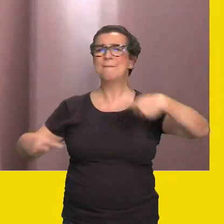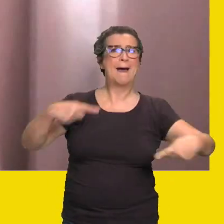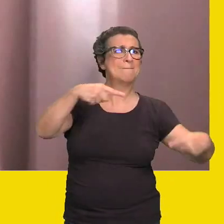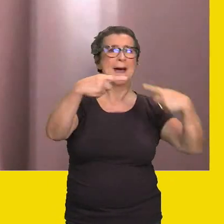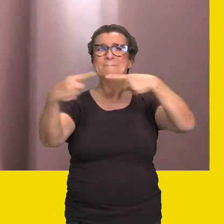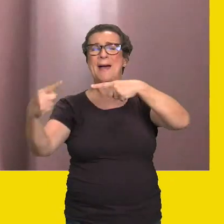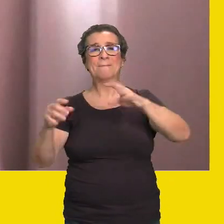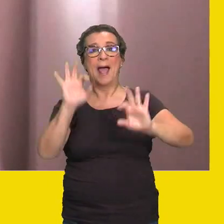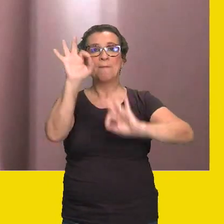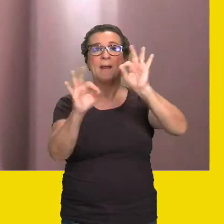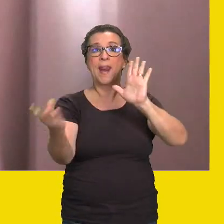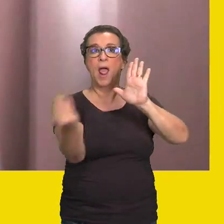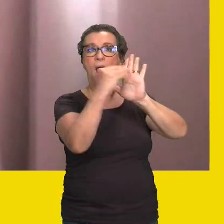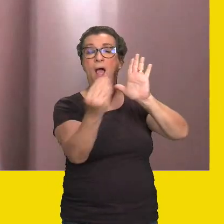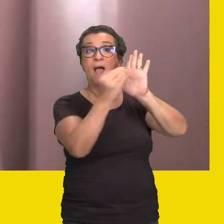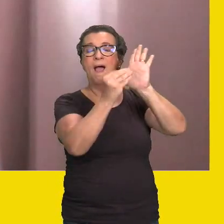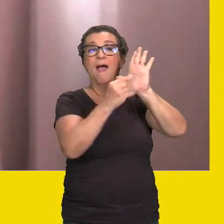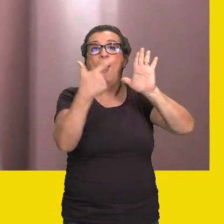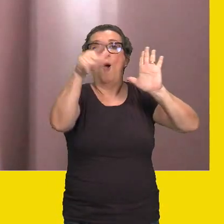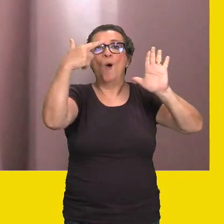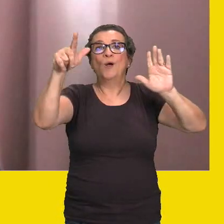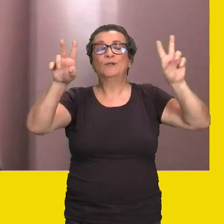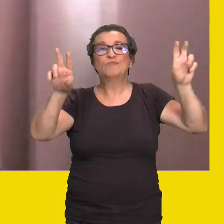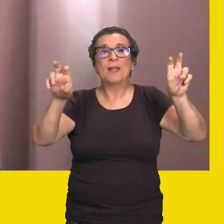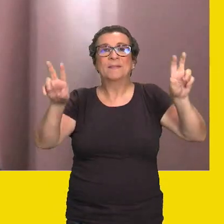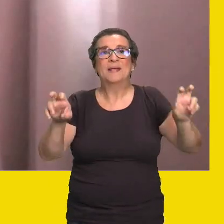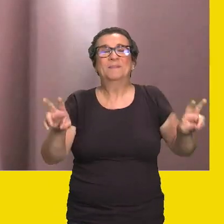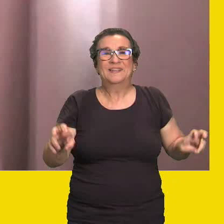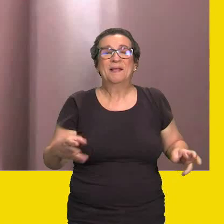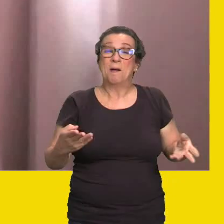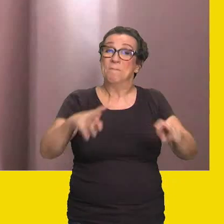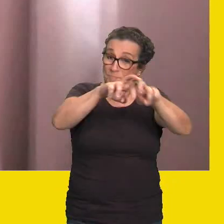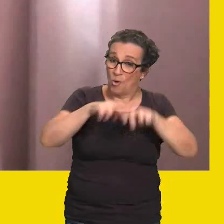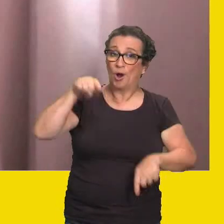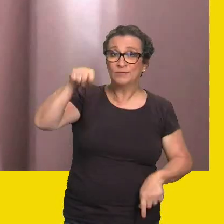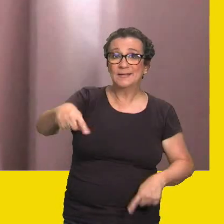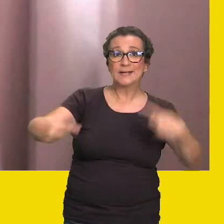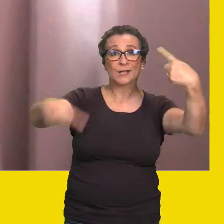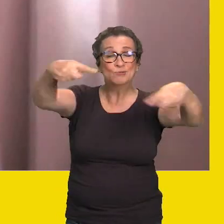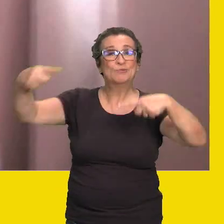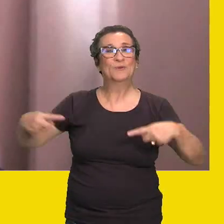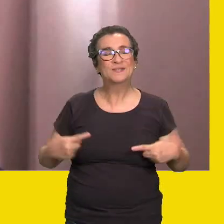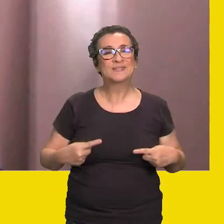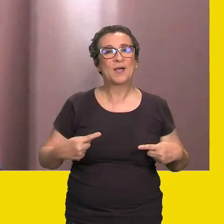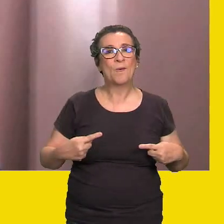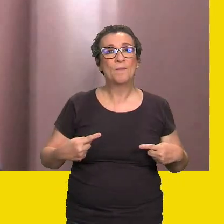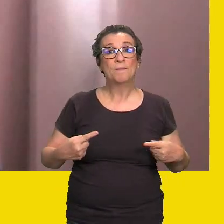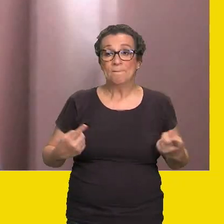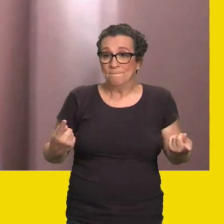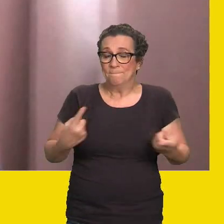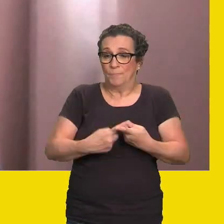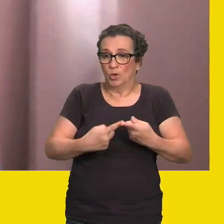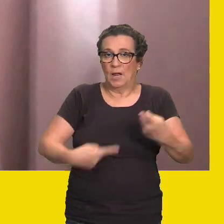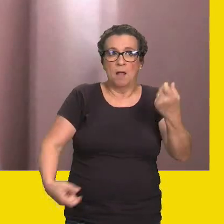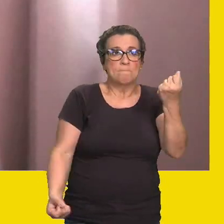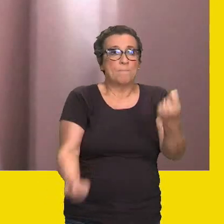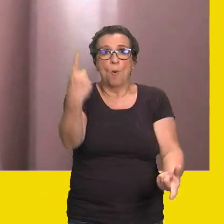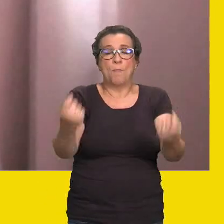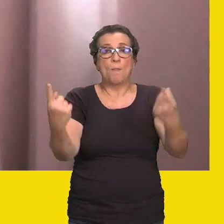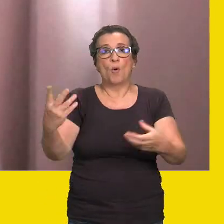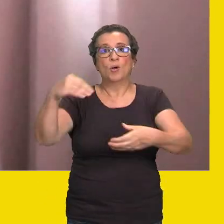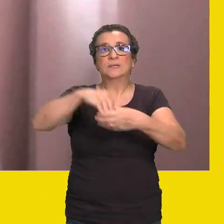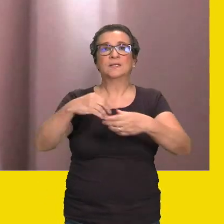planejamento, ele sempre tem, né? Precisa ser flexível por conta disso, né? para dar conta dessas situações de sala de